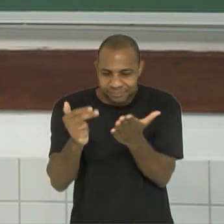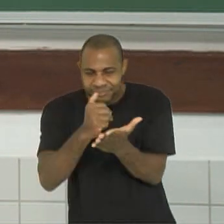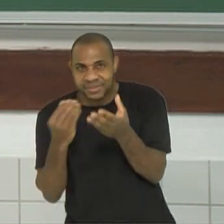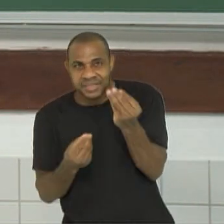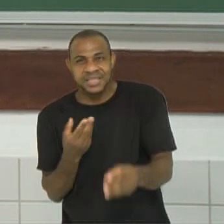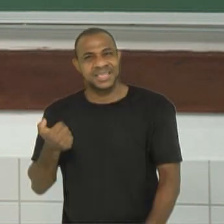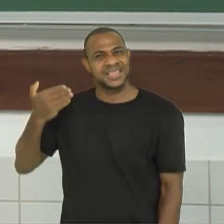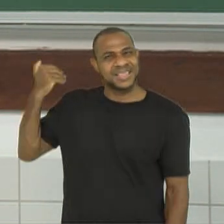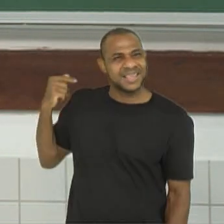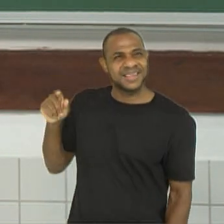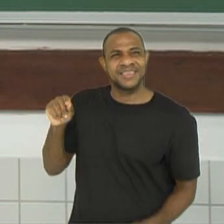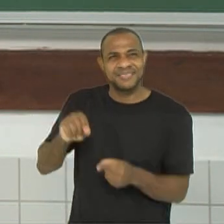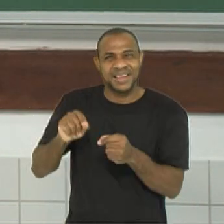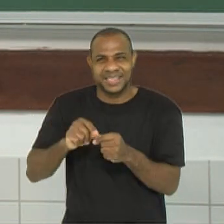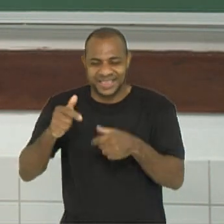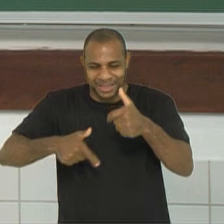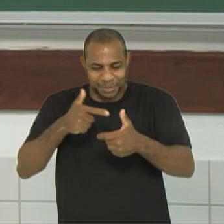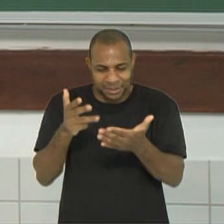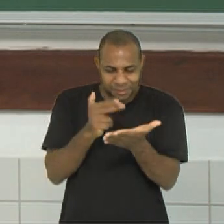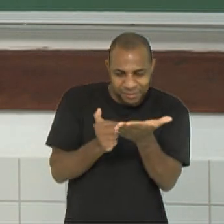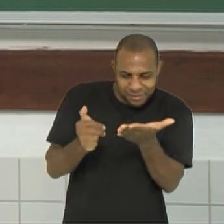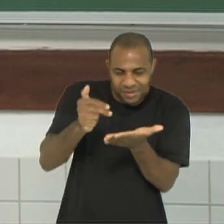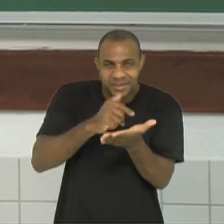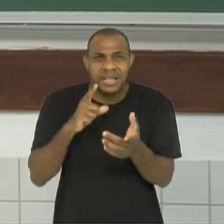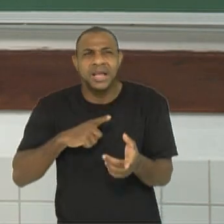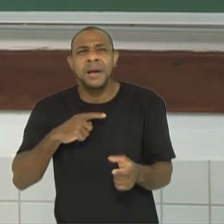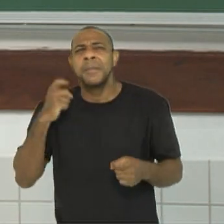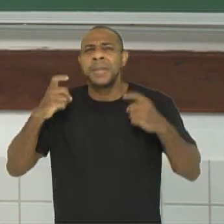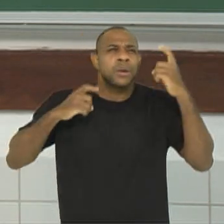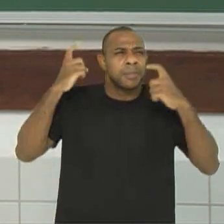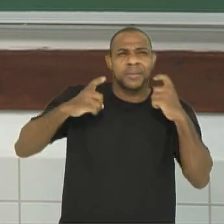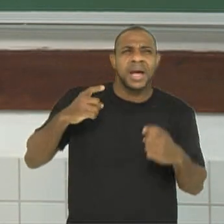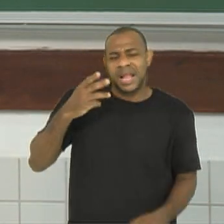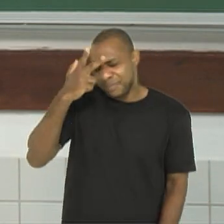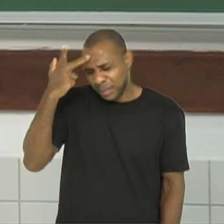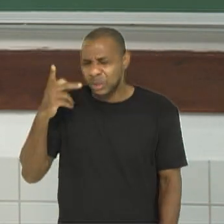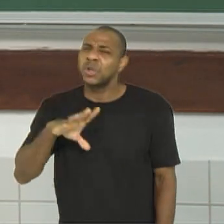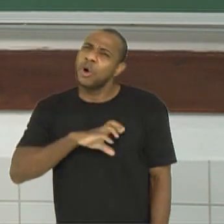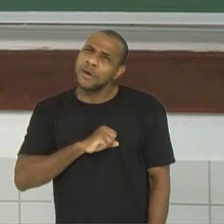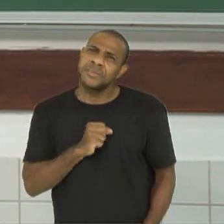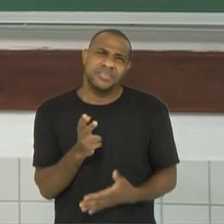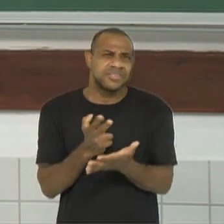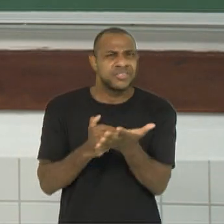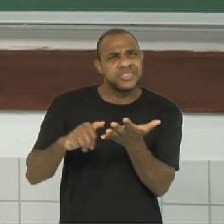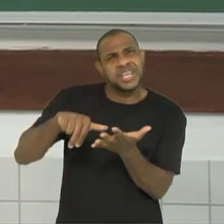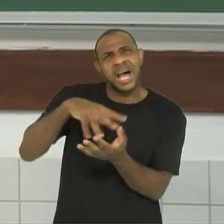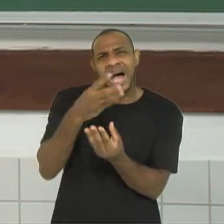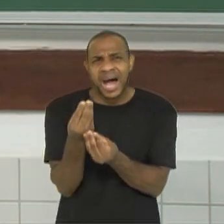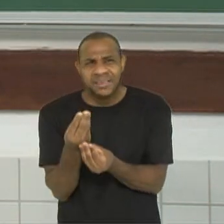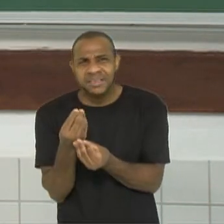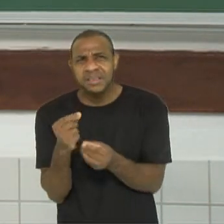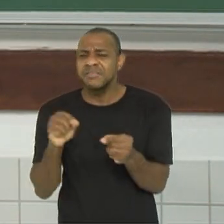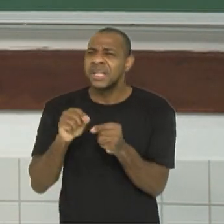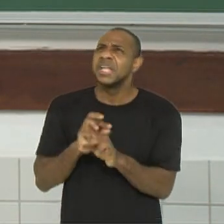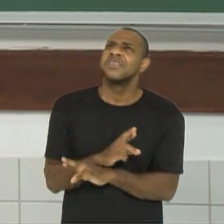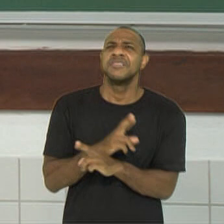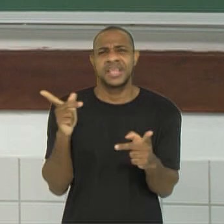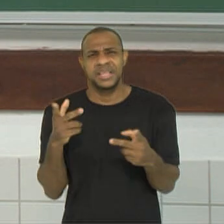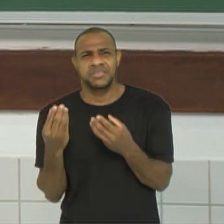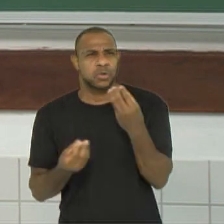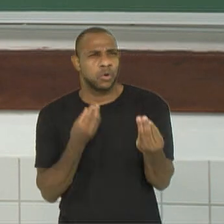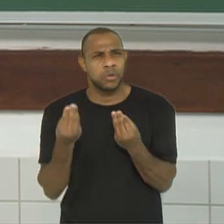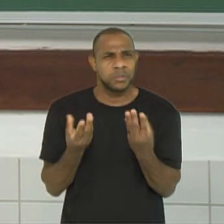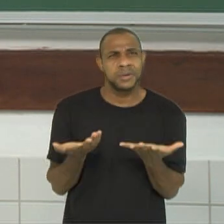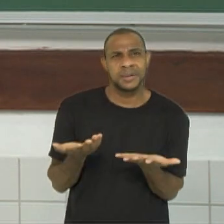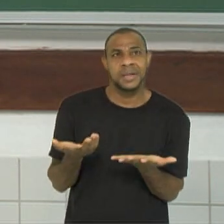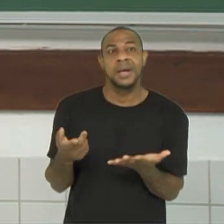na época, quando ele fazia esses trabalhos, ele estava preocupado assim, as pessoas gostam de arte, então se a gente fazer um trabalho de qualquer tipo de arte, talvez as pessoas